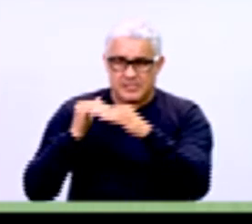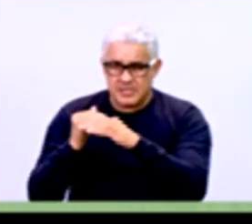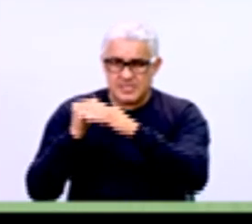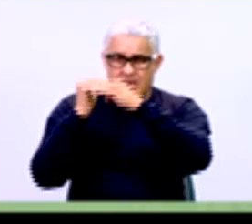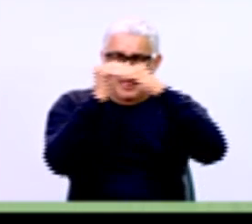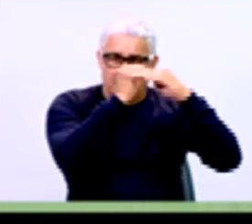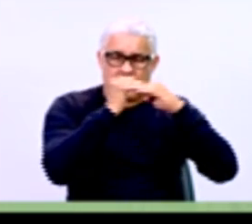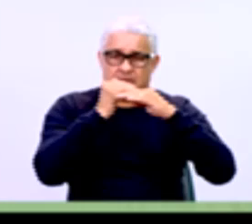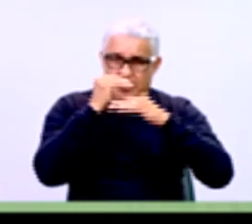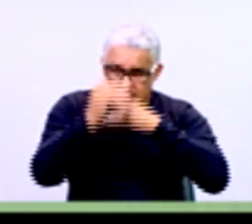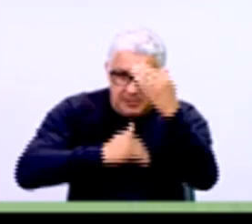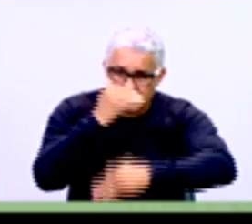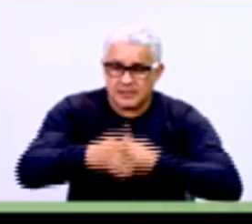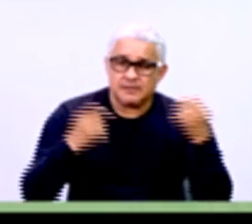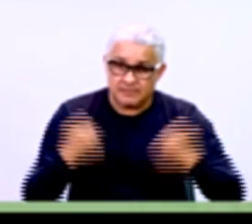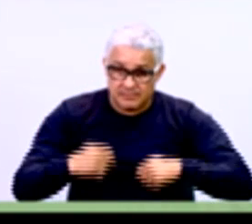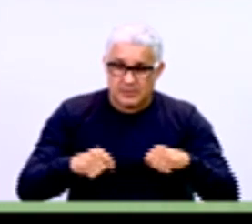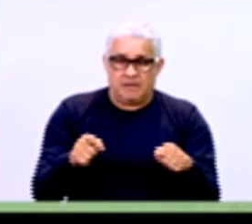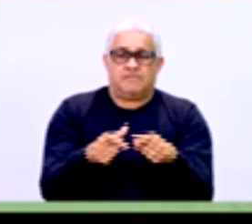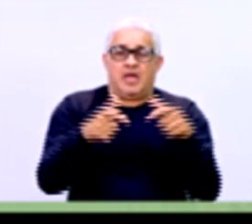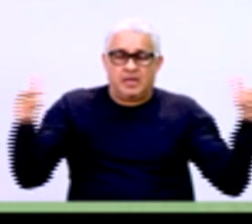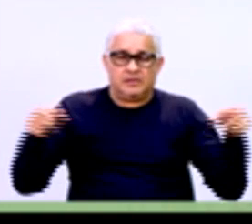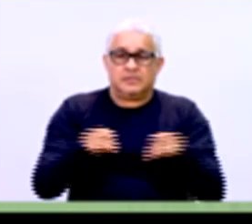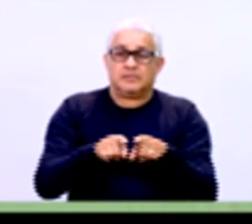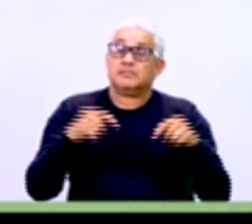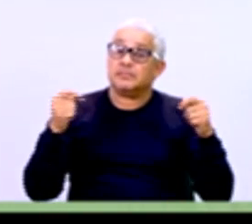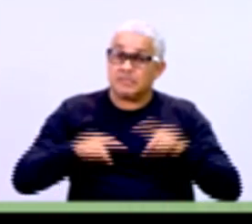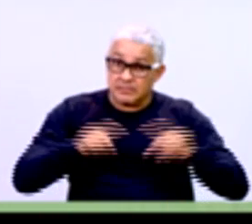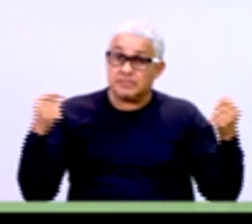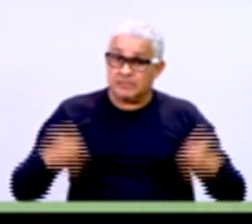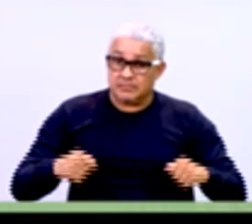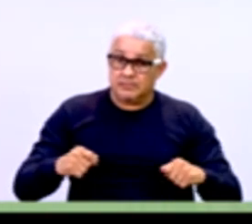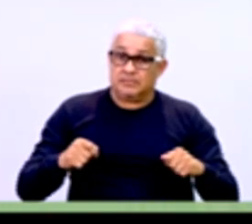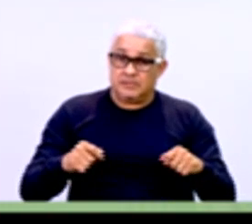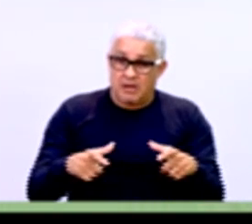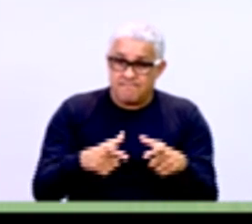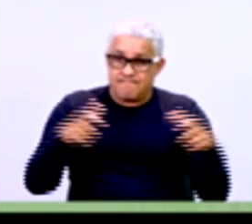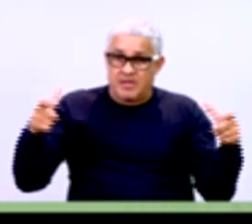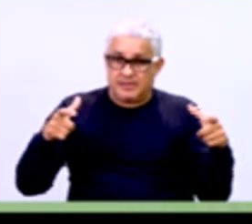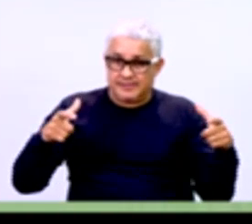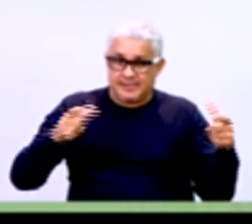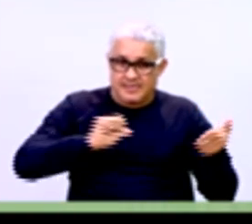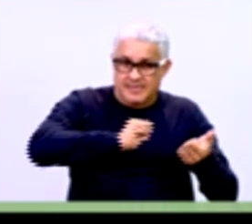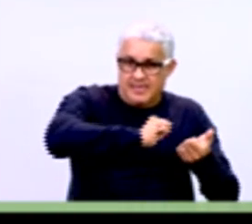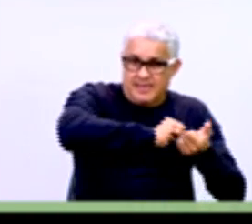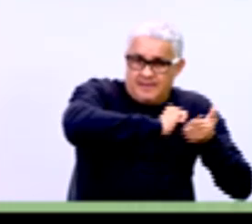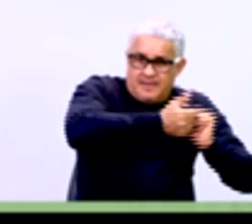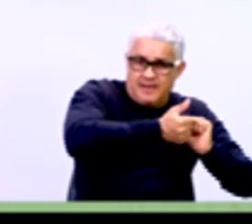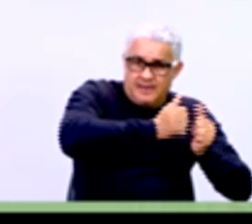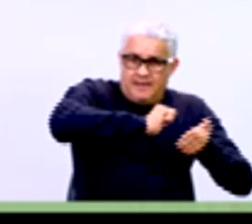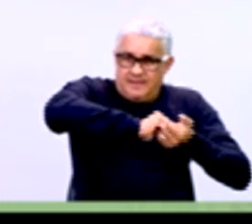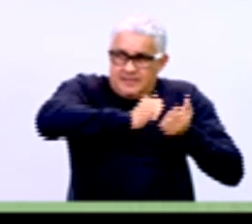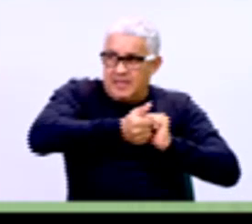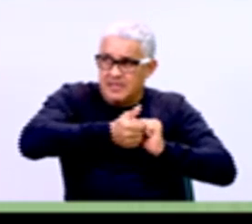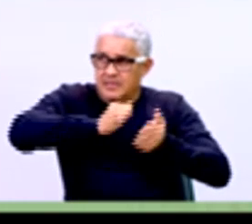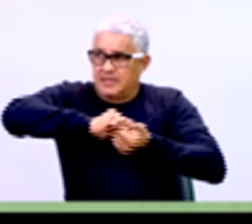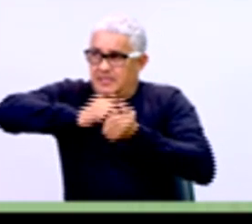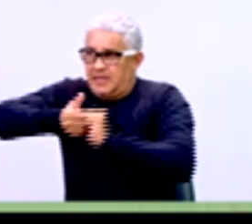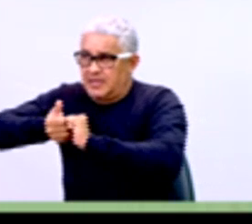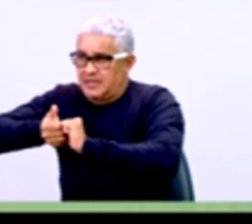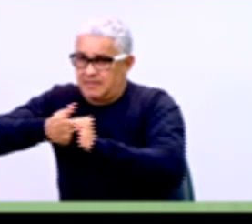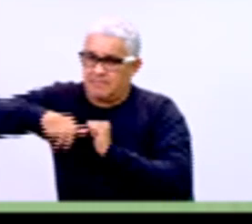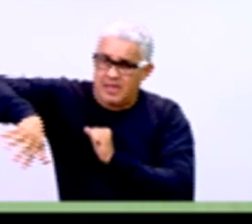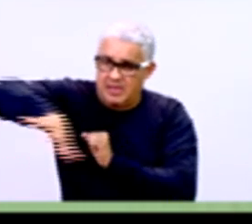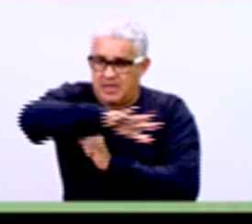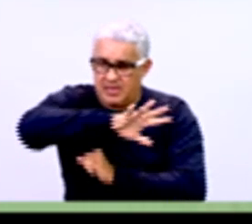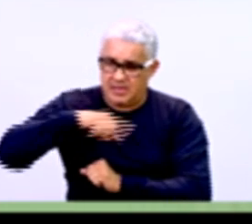nós precisamos crescer, mas nós temos que crescer ajustando as nossas necessidades ao meio em que nós